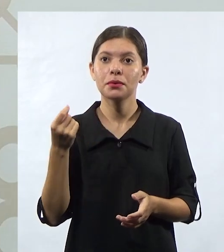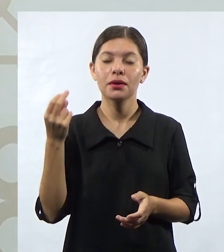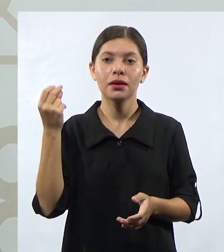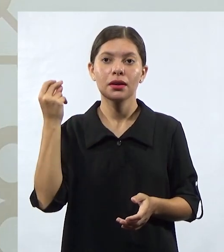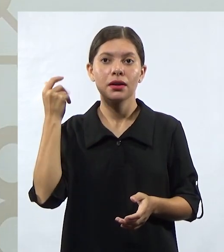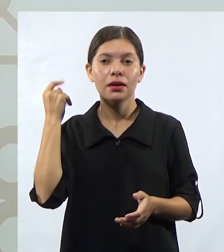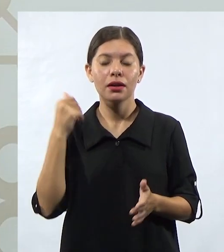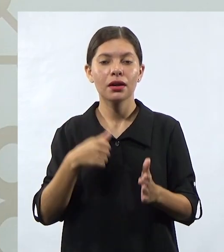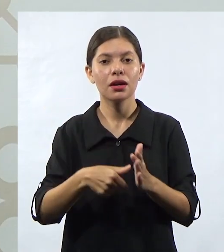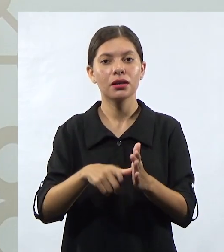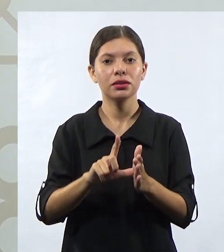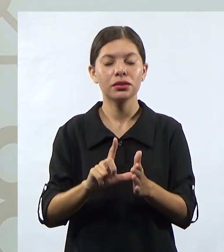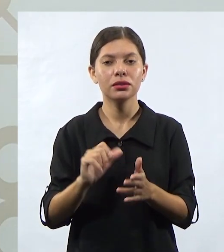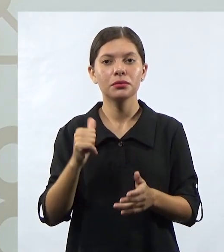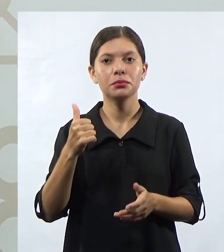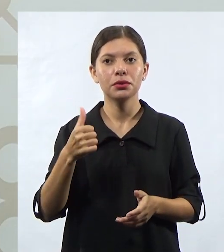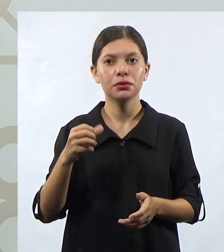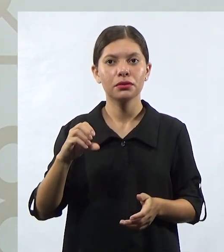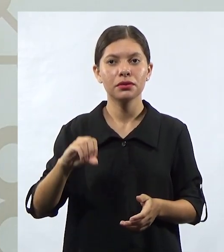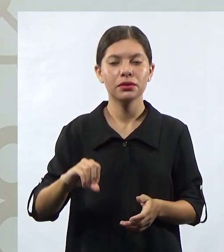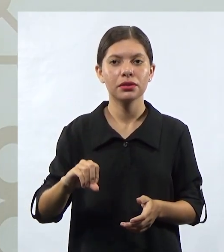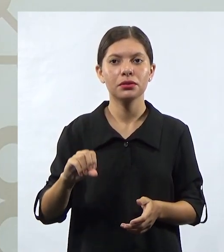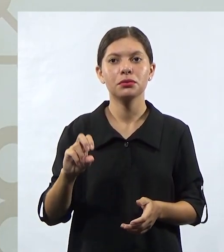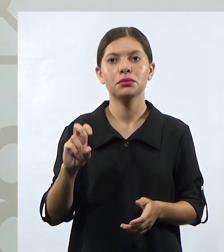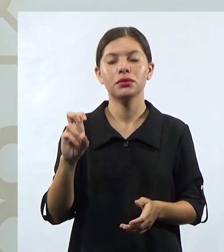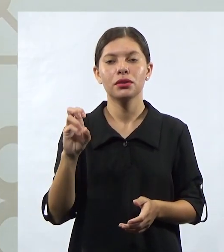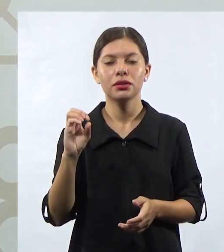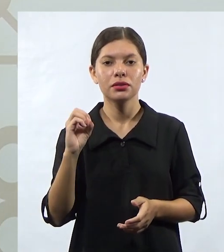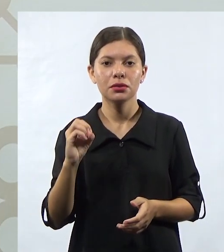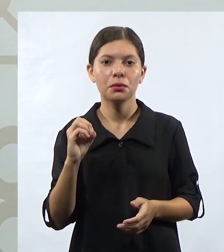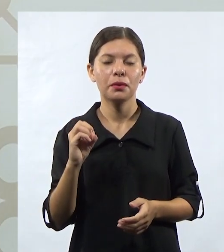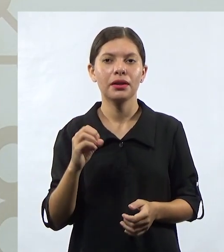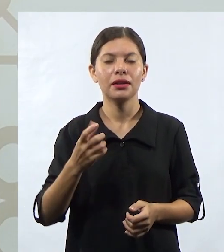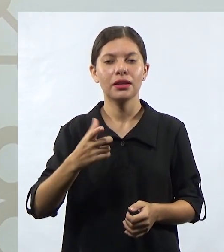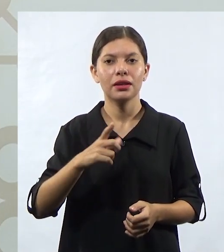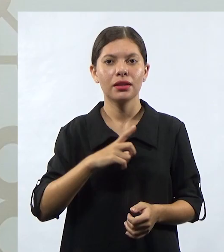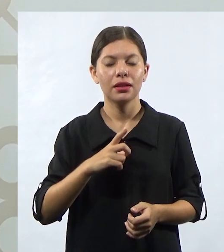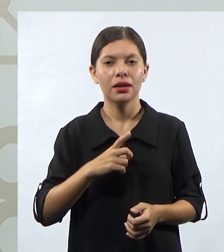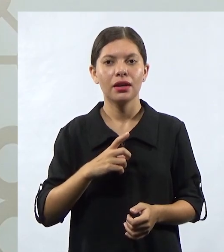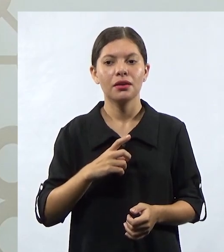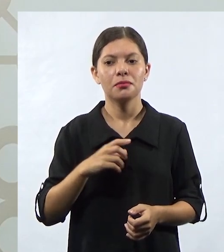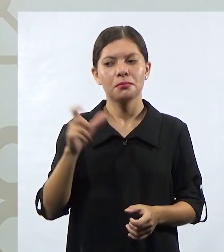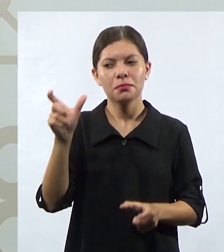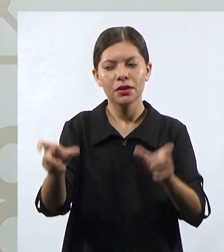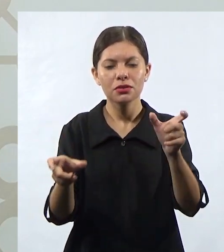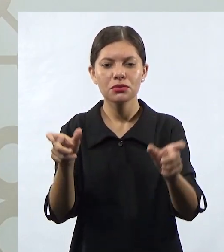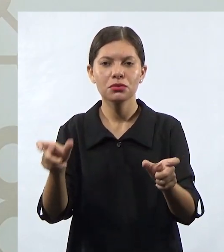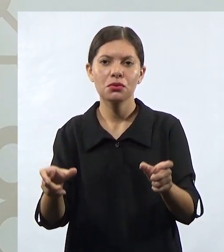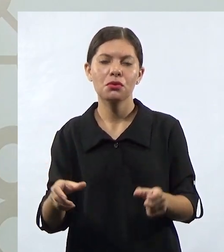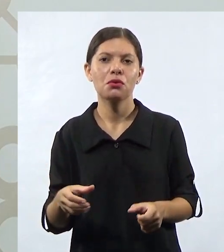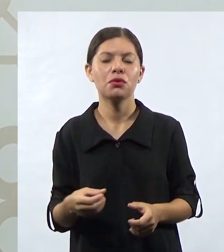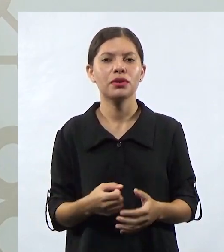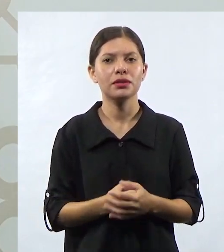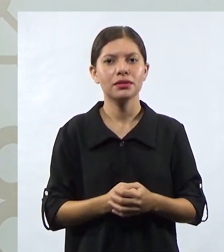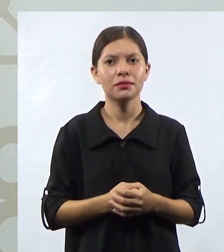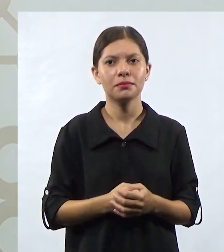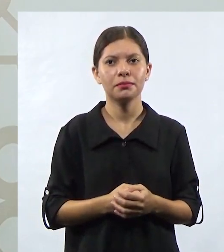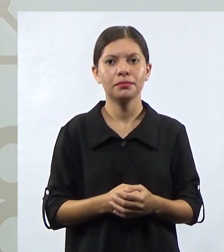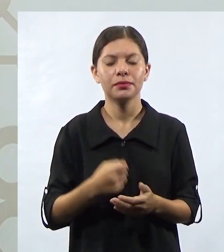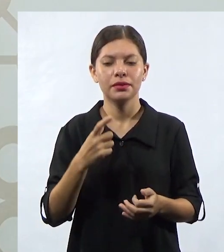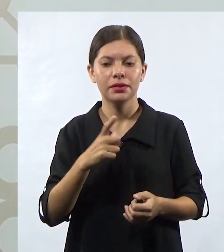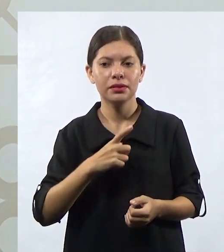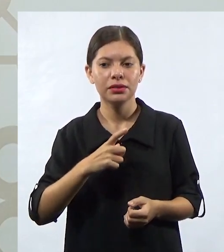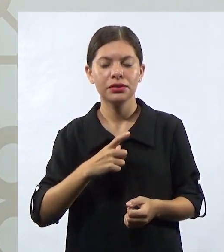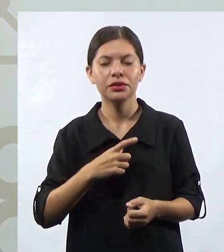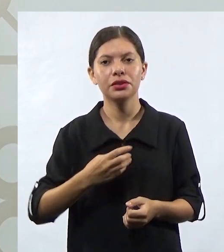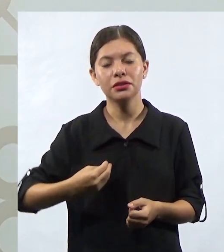de 1950 não existia ninguém? Não, existia, mas a nossa leitura ou o nosso